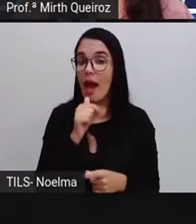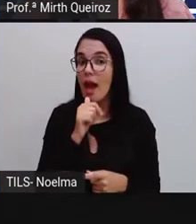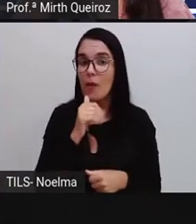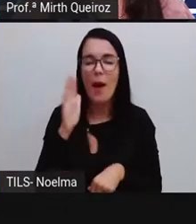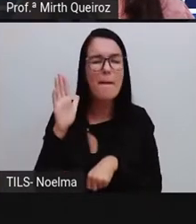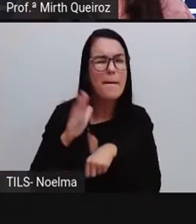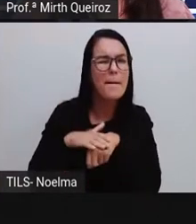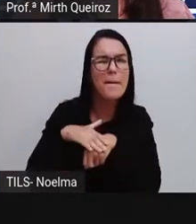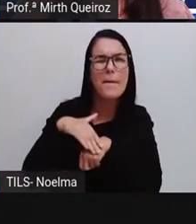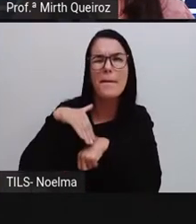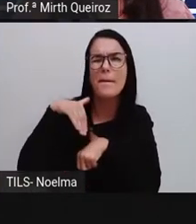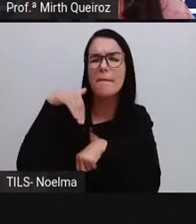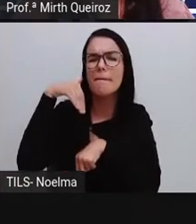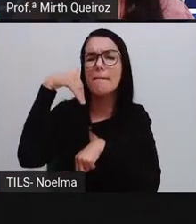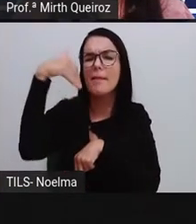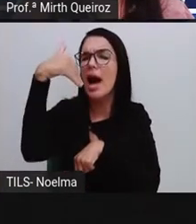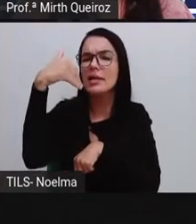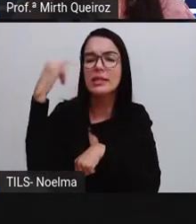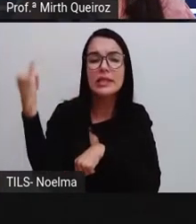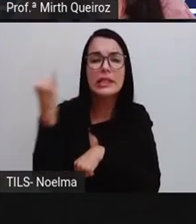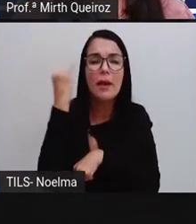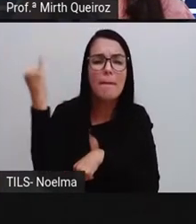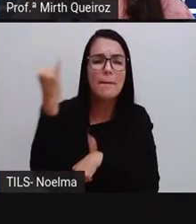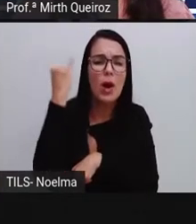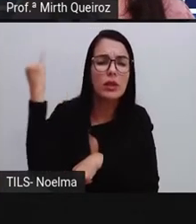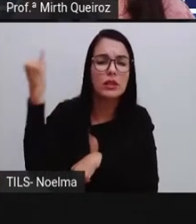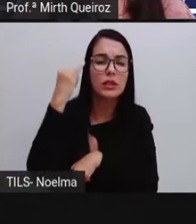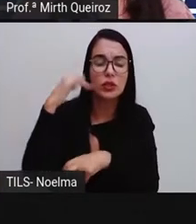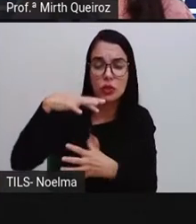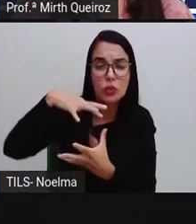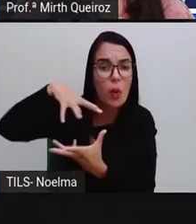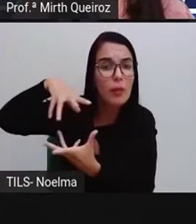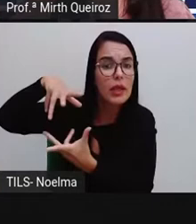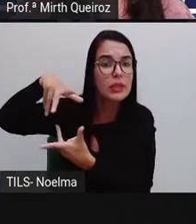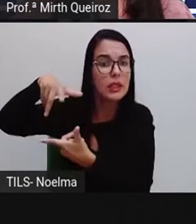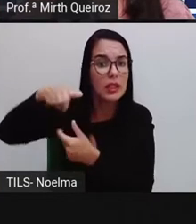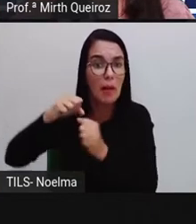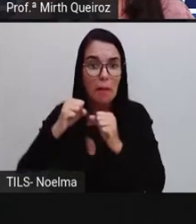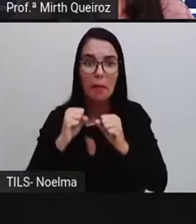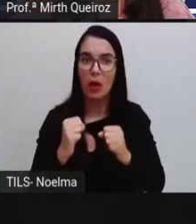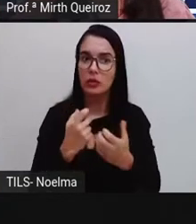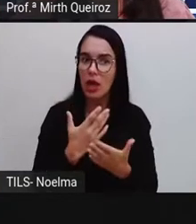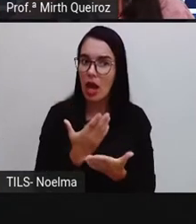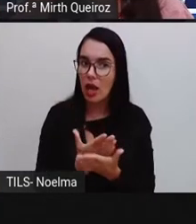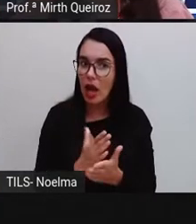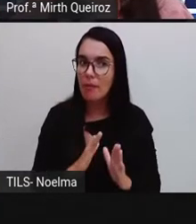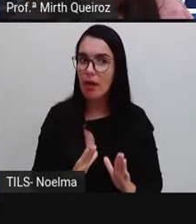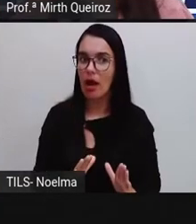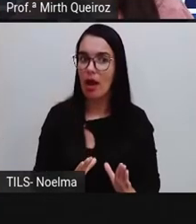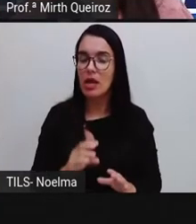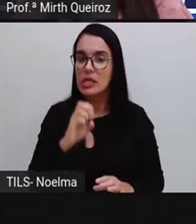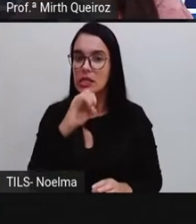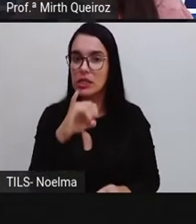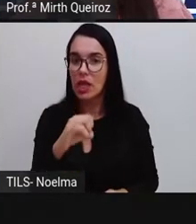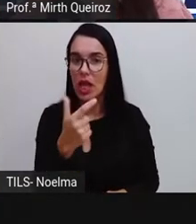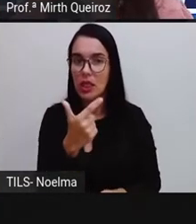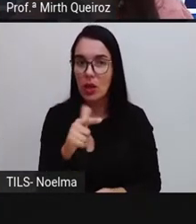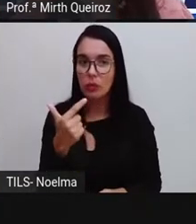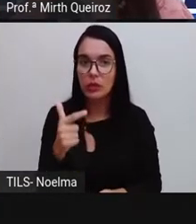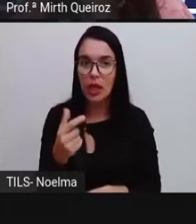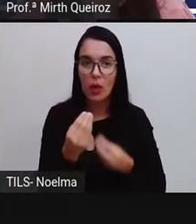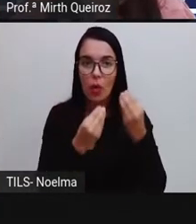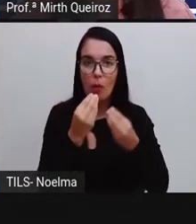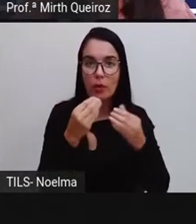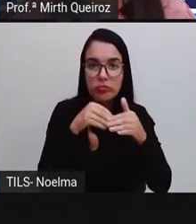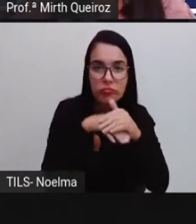bem mais estratégico do planeta e que pode entrar em escassez caso não haja a sua